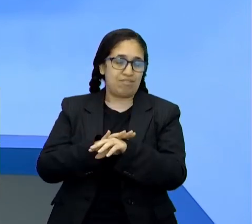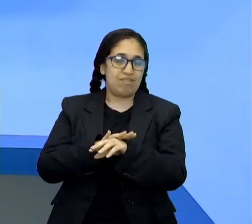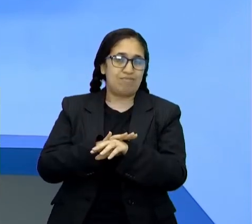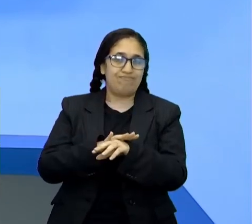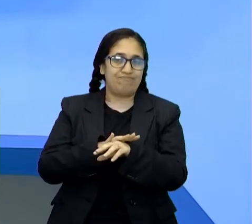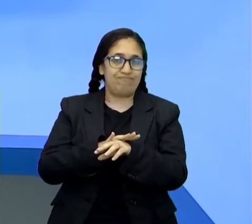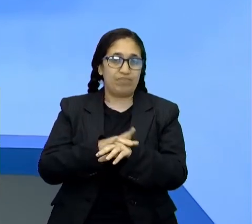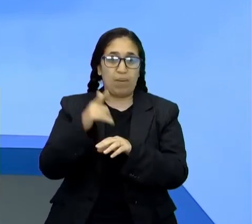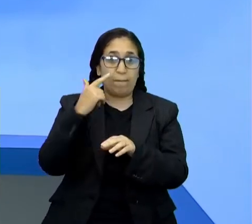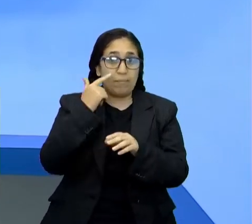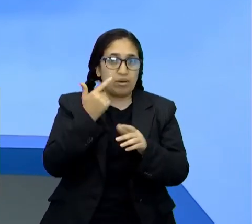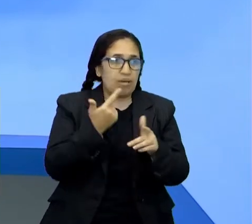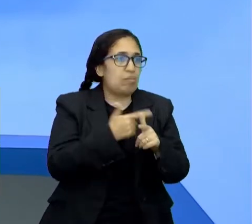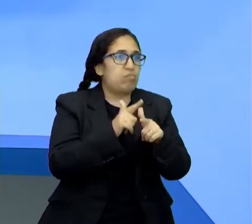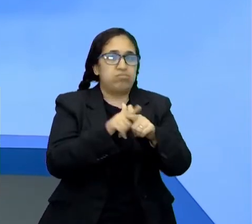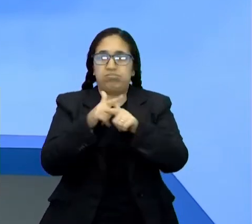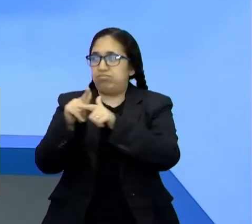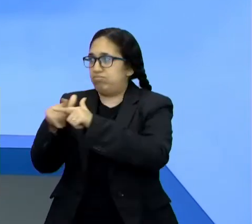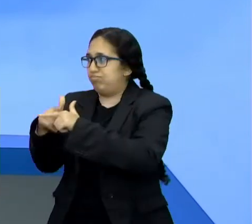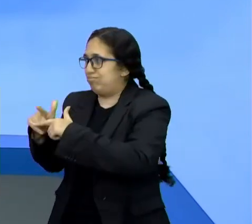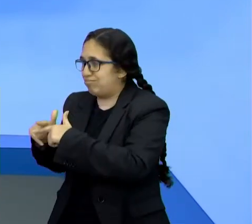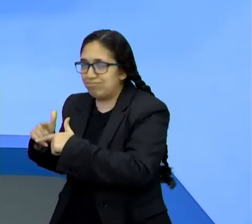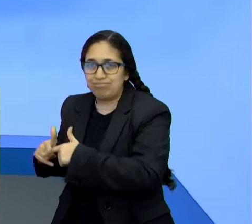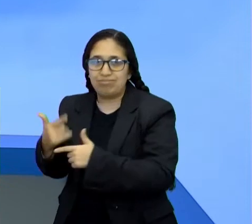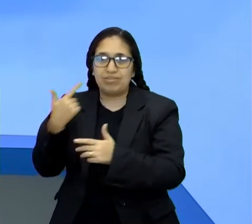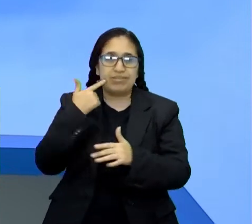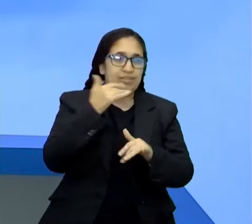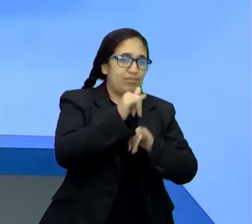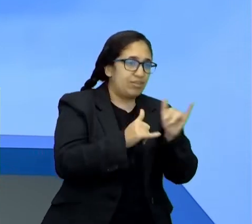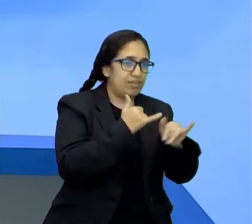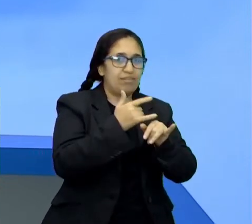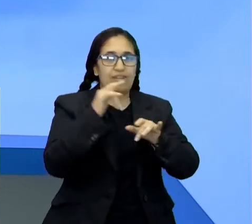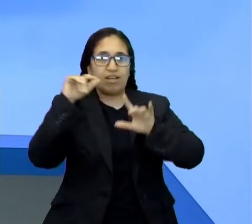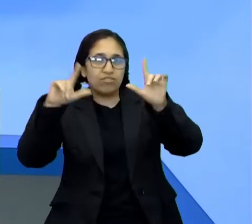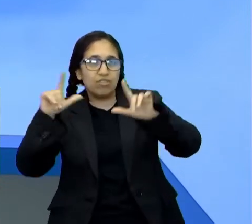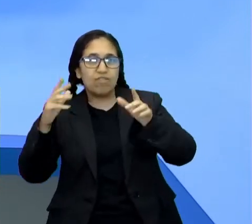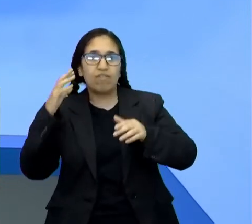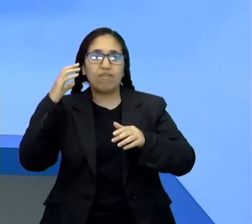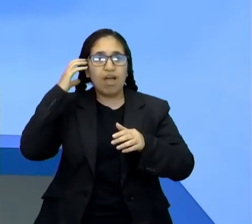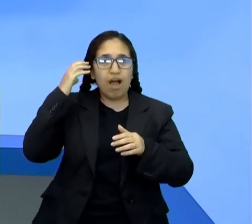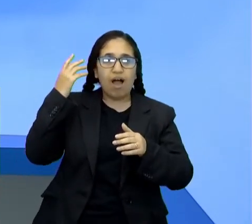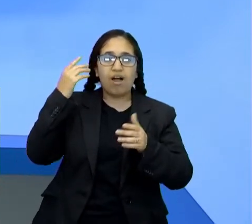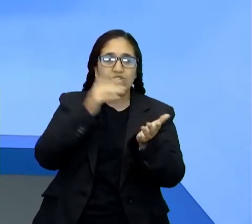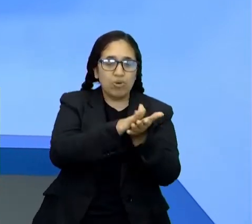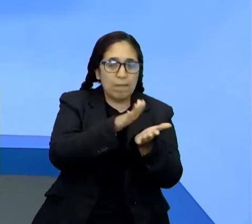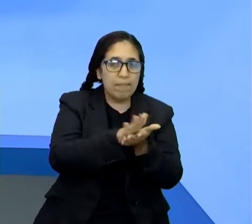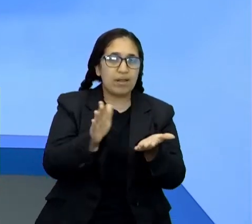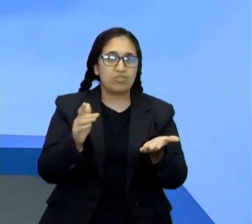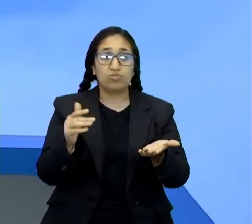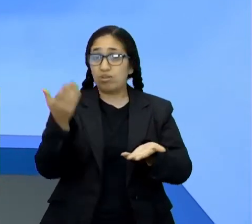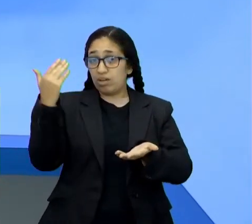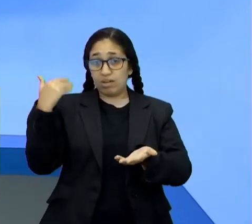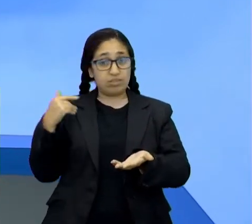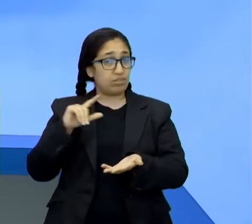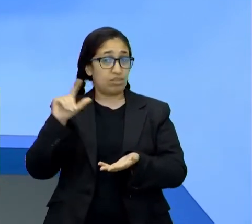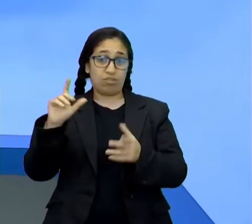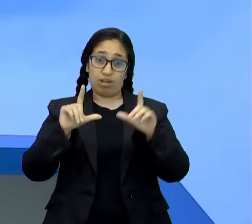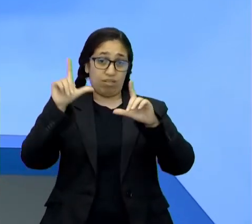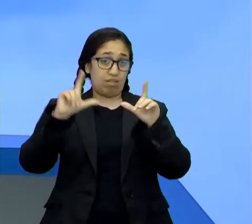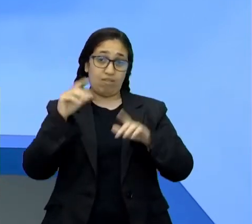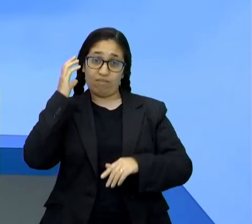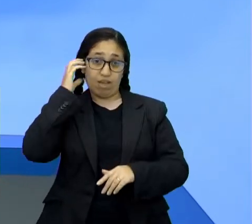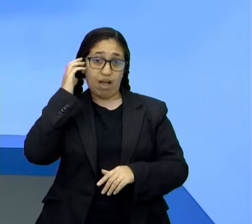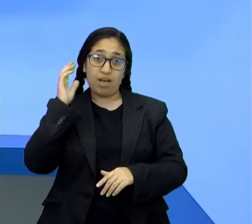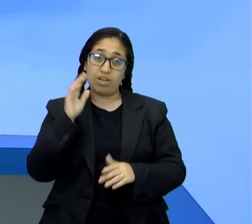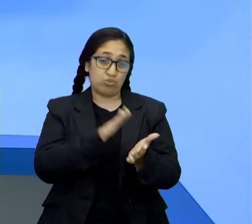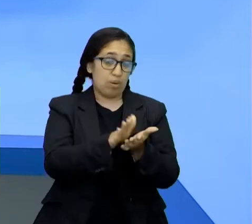porque existe uma demanda, porque tem internet, tem TV, tem rádio, tem jornal impresso. Antes tinha o quê? A TV e o rádio, né?